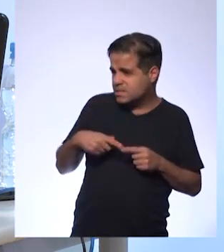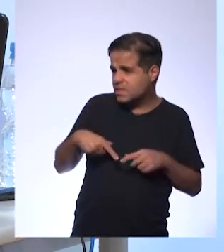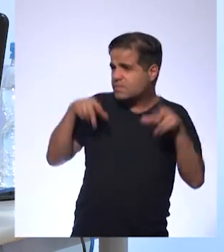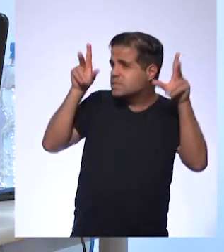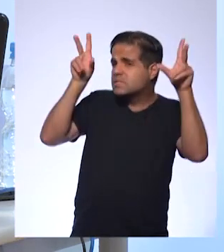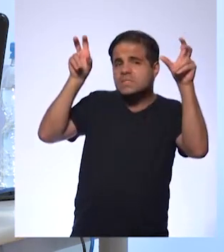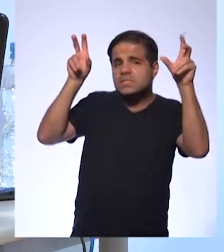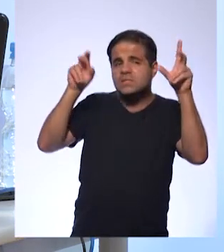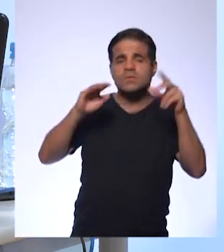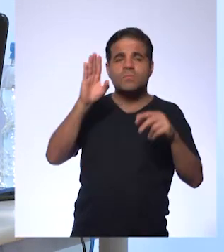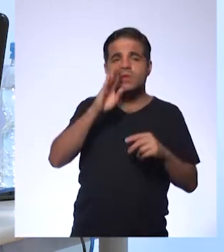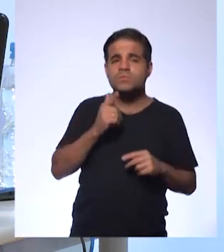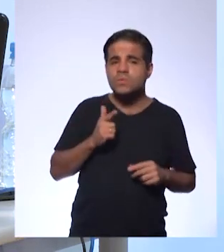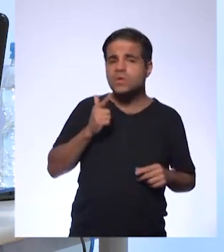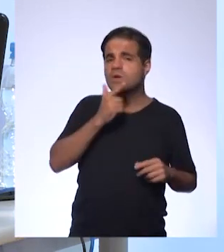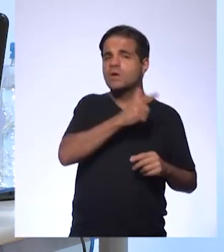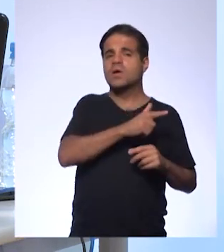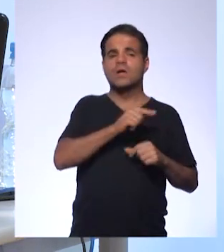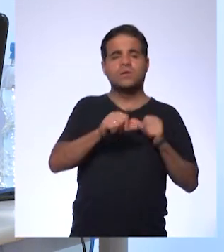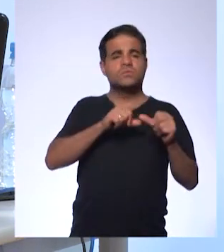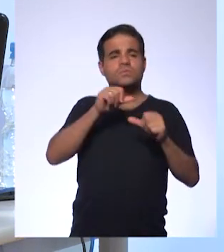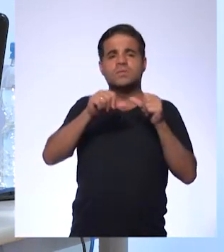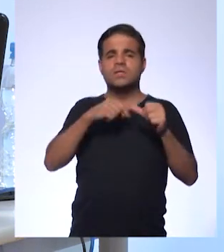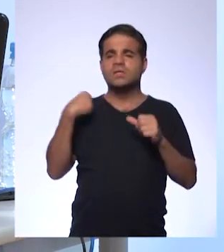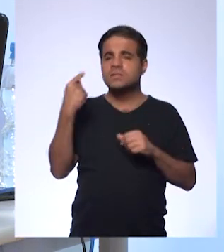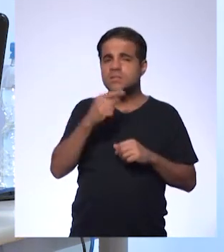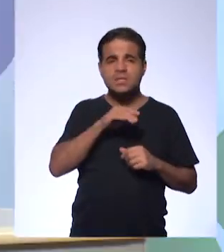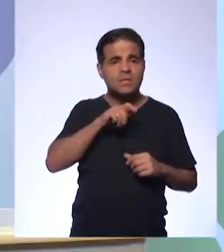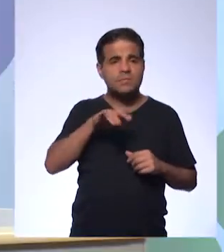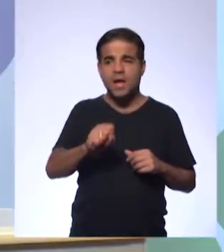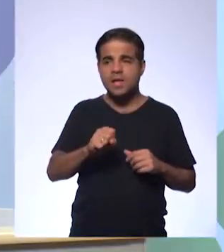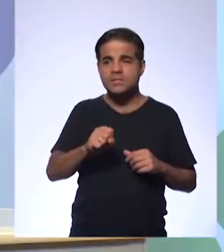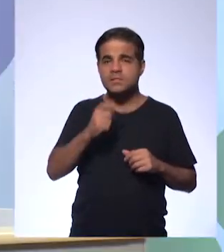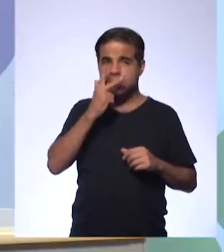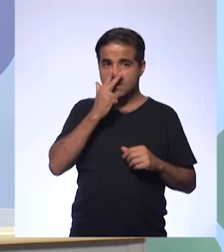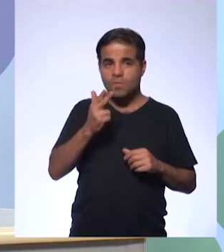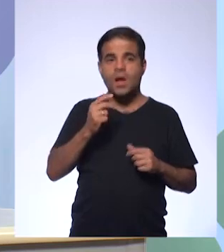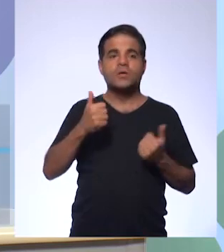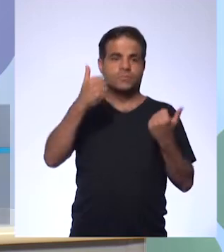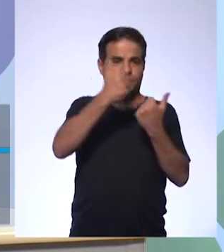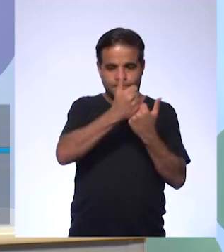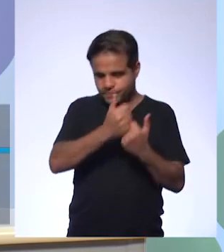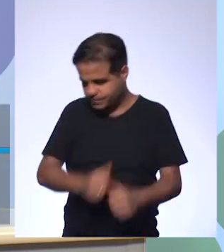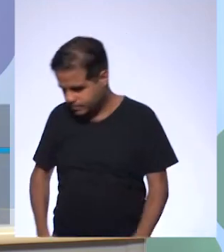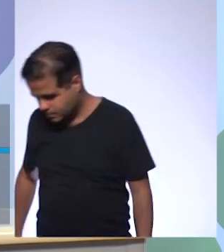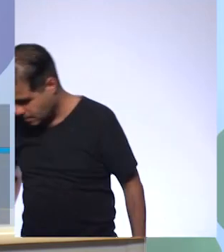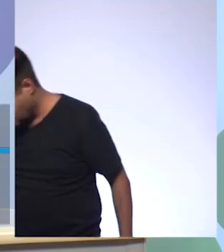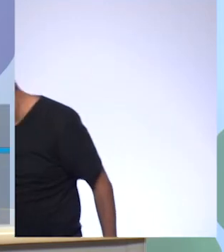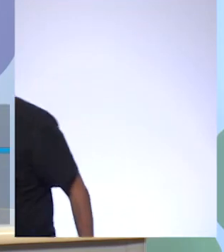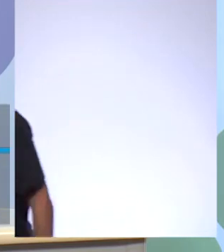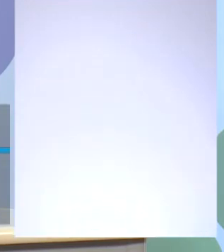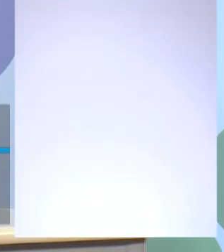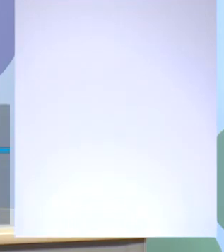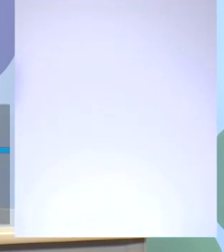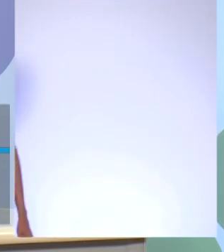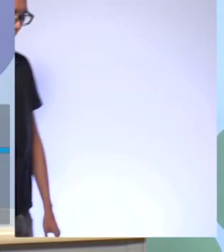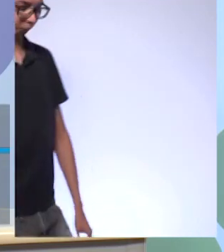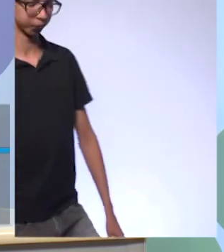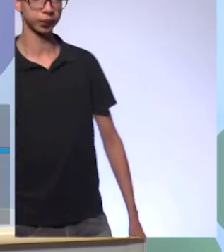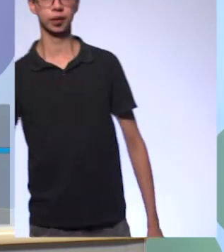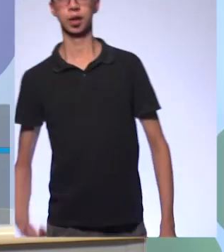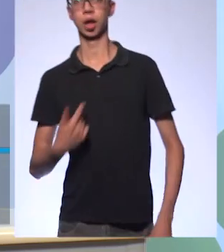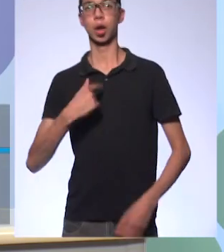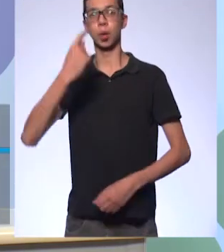título, o que o Brasil ganha com as mudanças climáticas? Eu acho que esse tema, né, esse título, ele